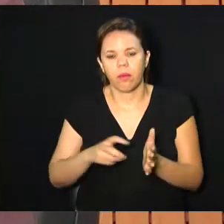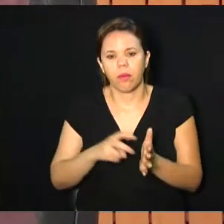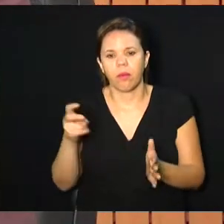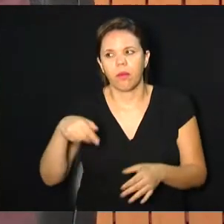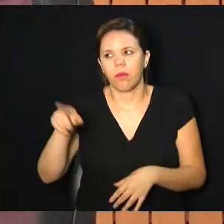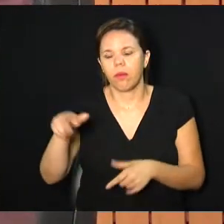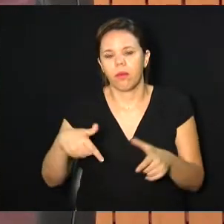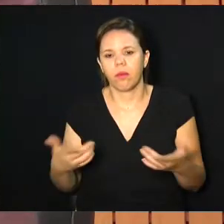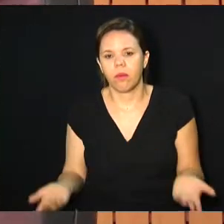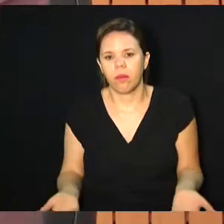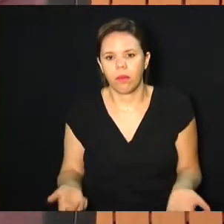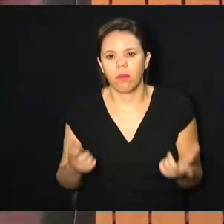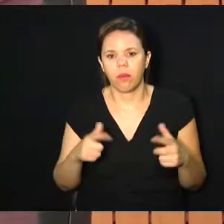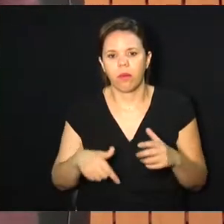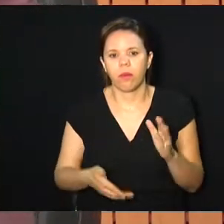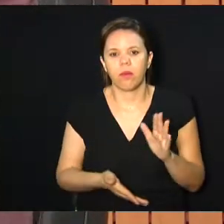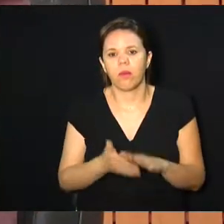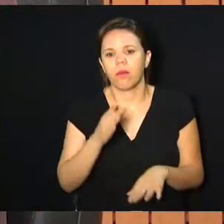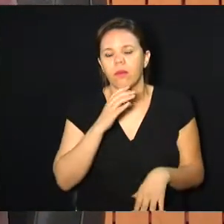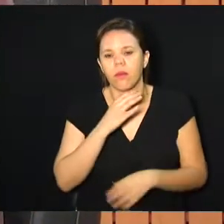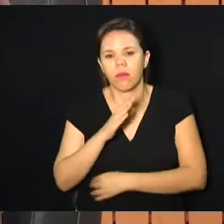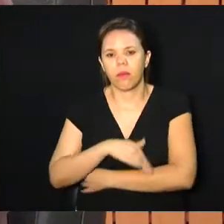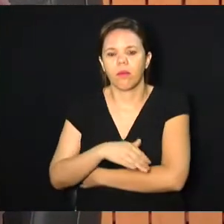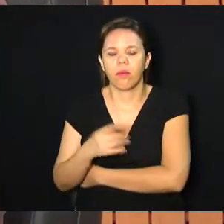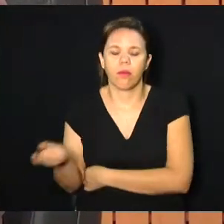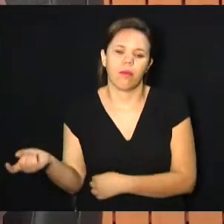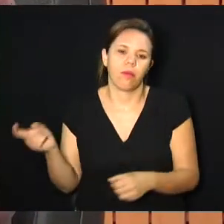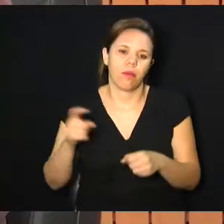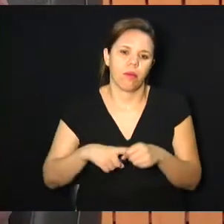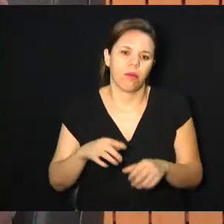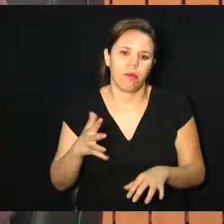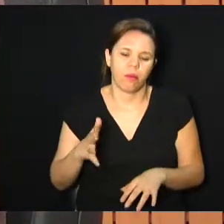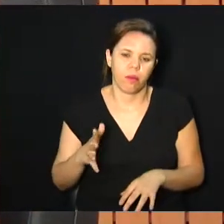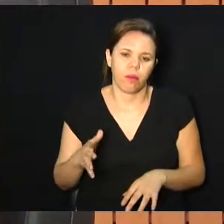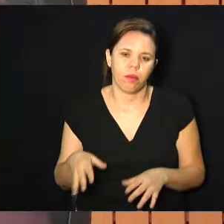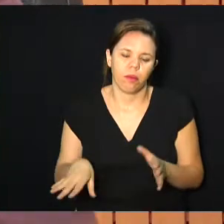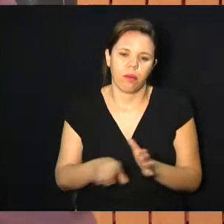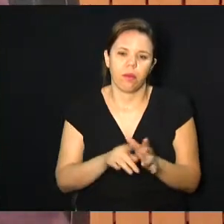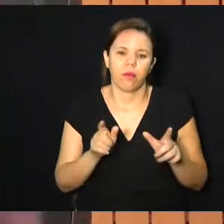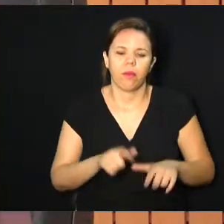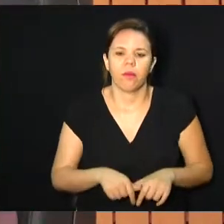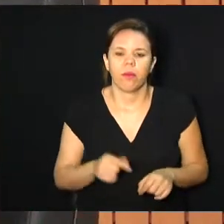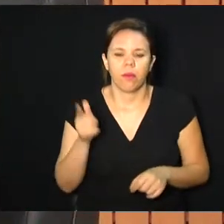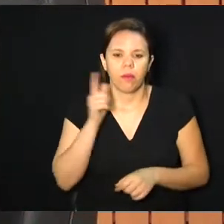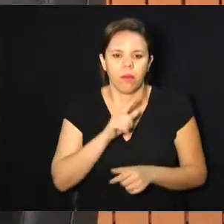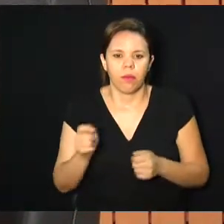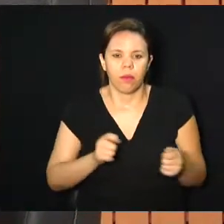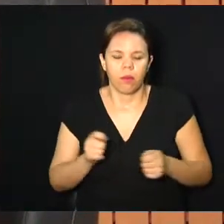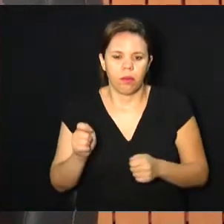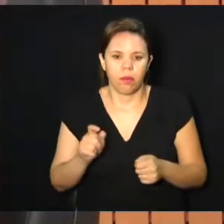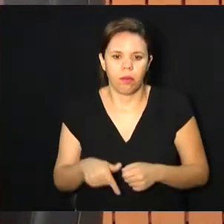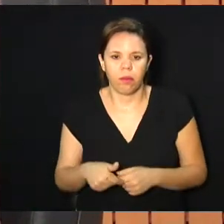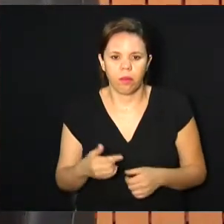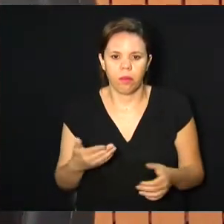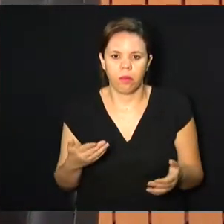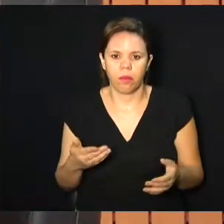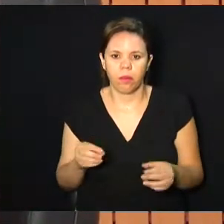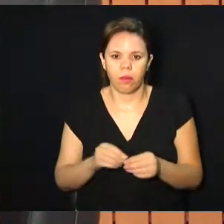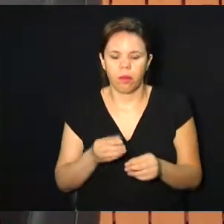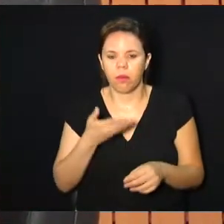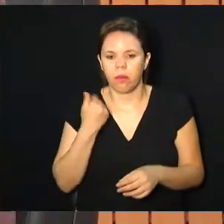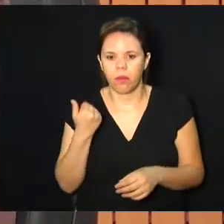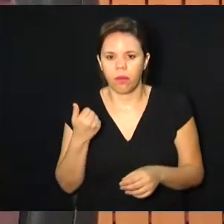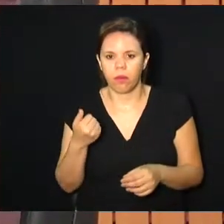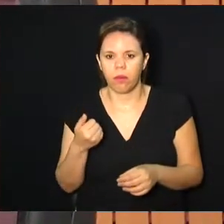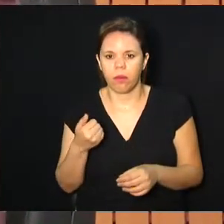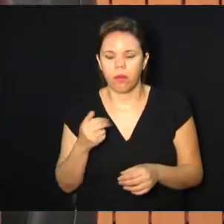ir trabalhar e onde que ela passou à tarde voltando. Então, você tem mais ou menos a origem e destino dela e consegue estimar. Se ela integrar, então, fica mais fácil ainda. Vai